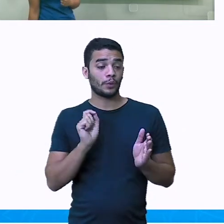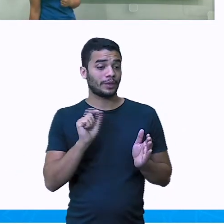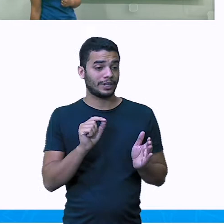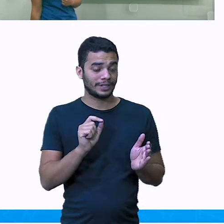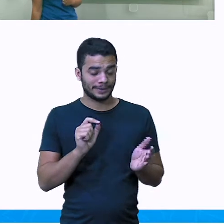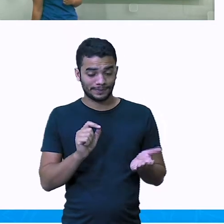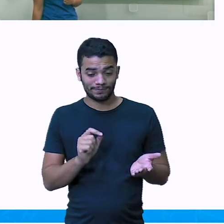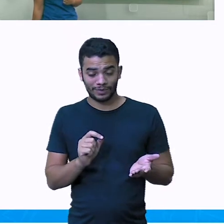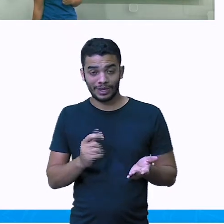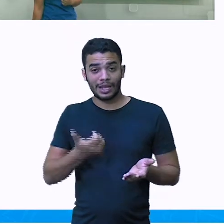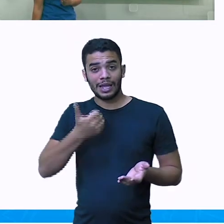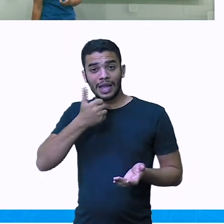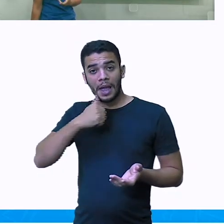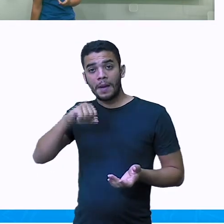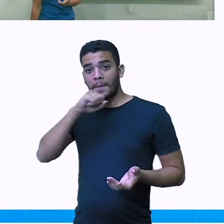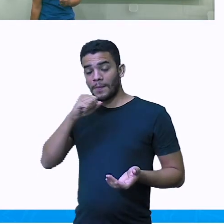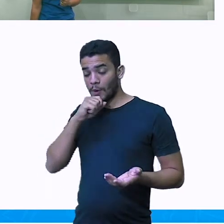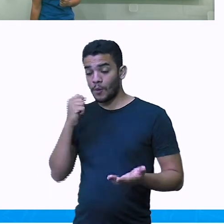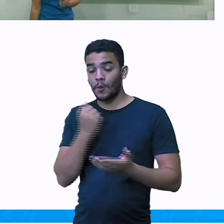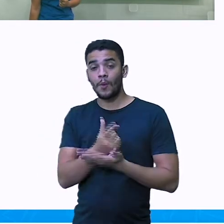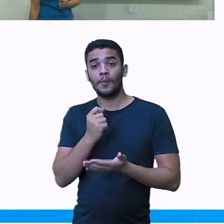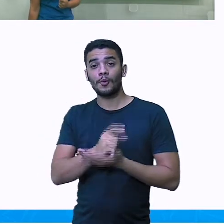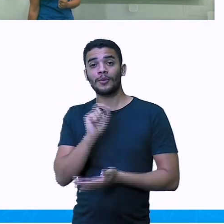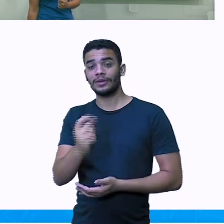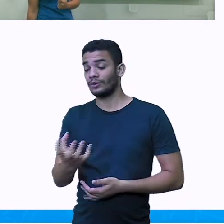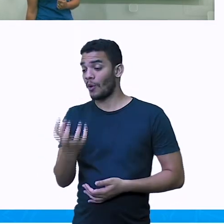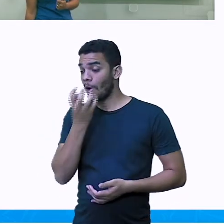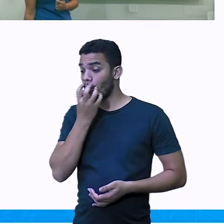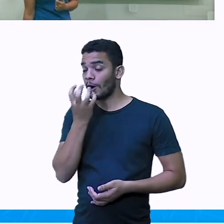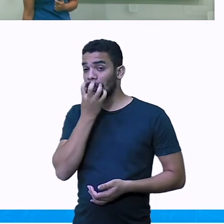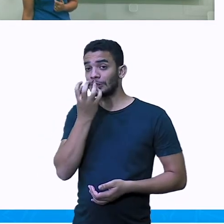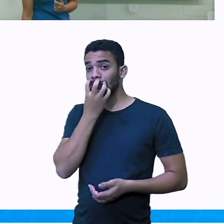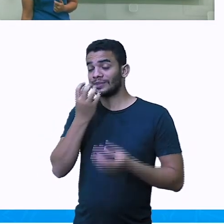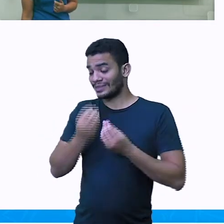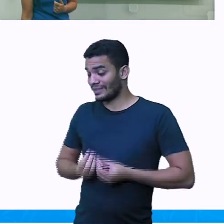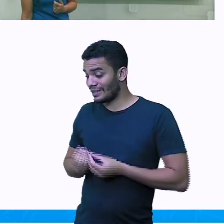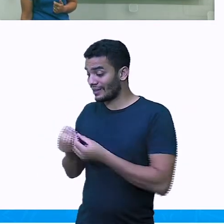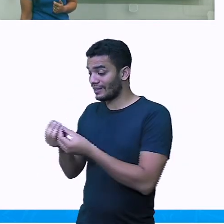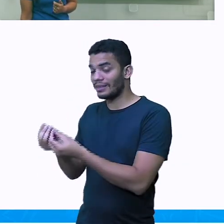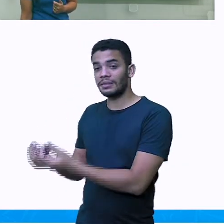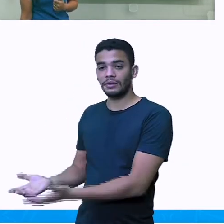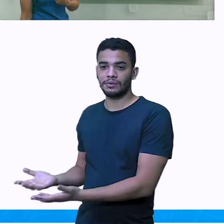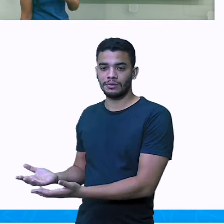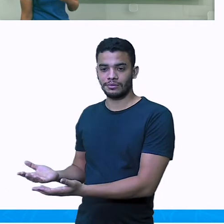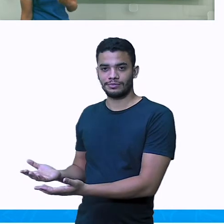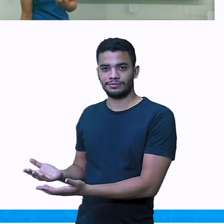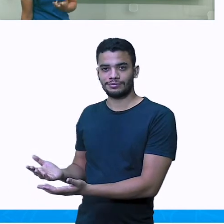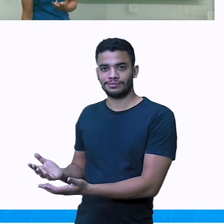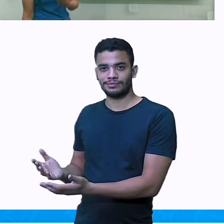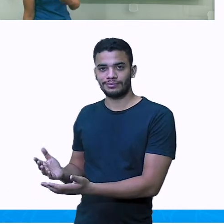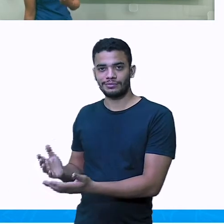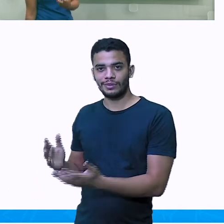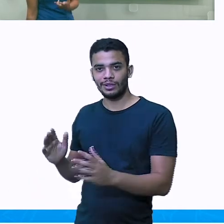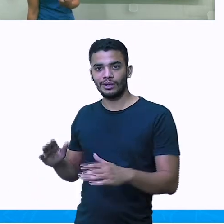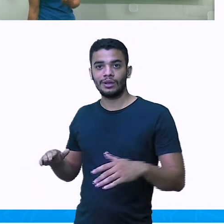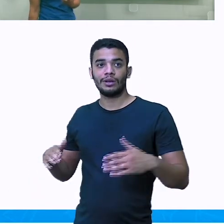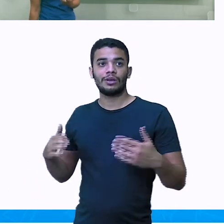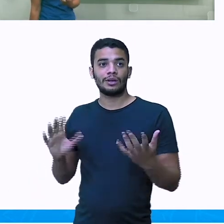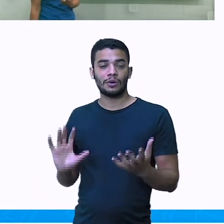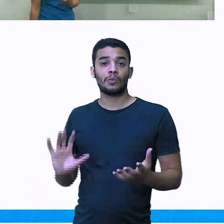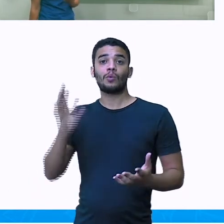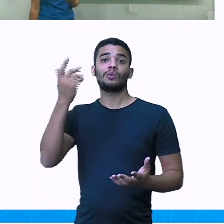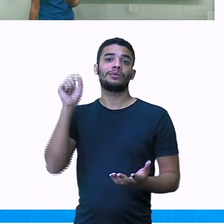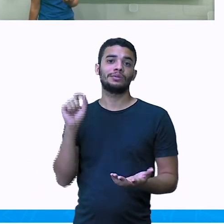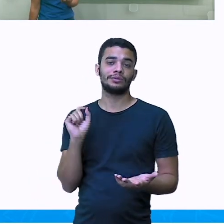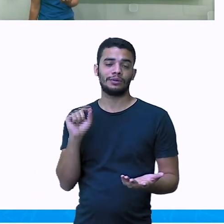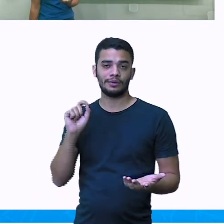cachorrinho para o Breno. Mas o pior é que ele passou a ser mais um criador de